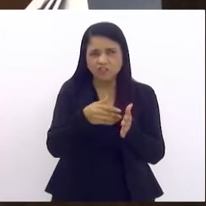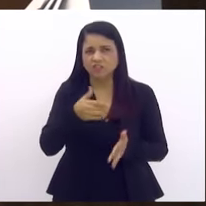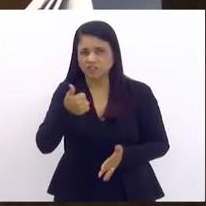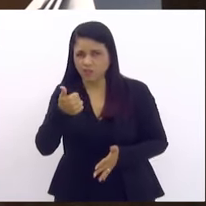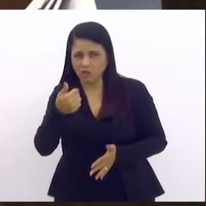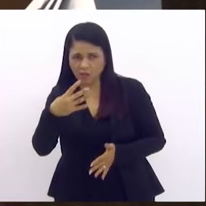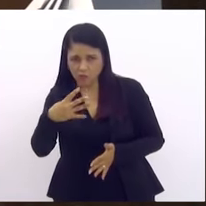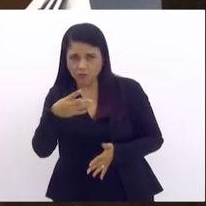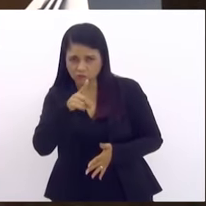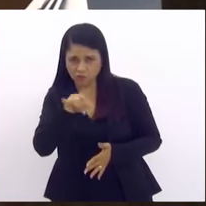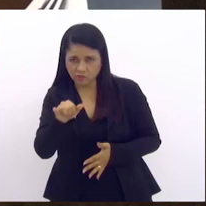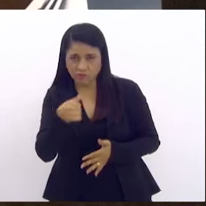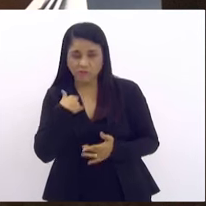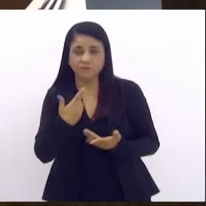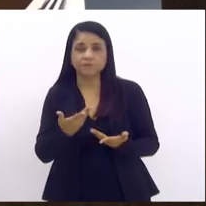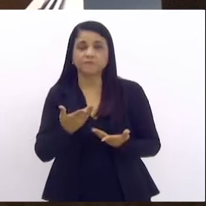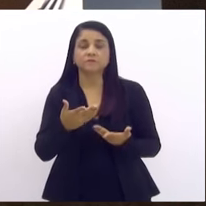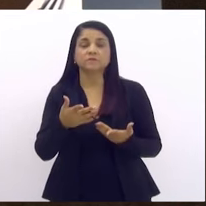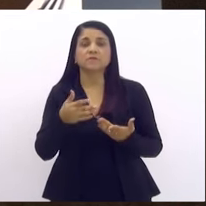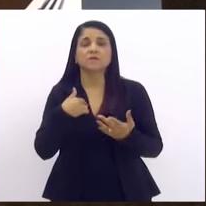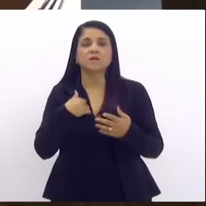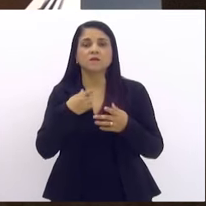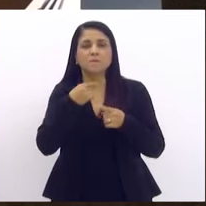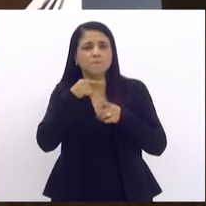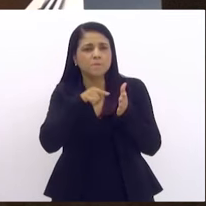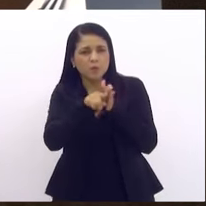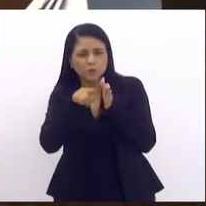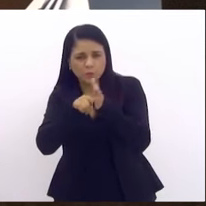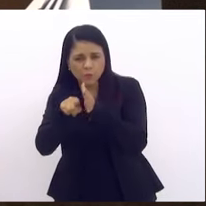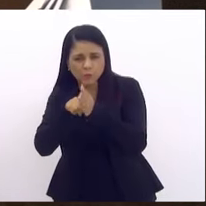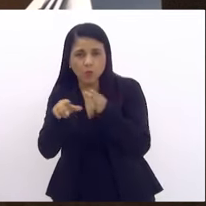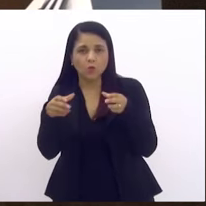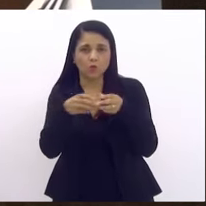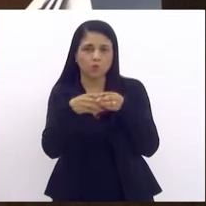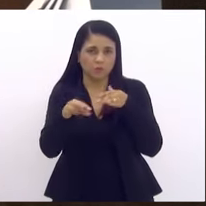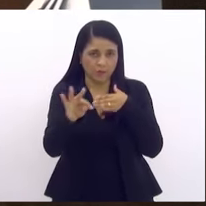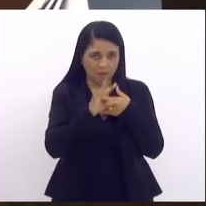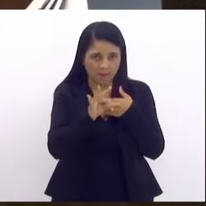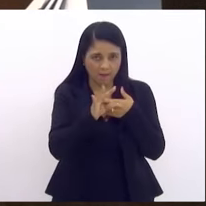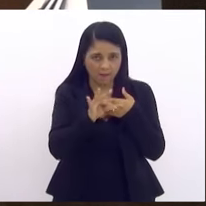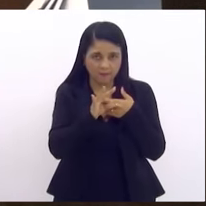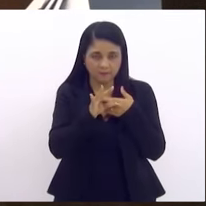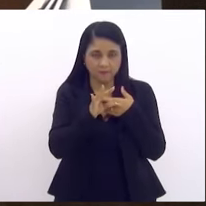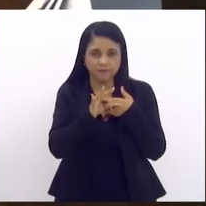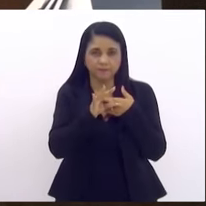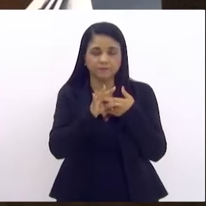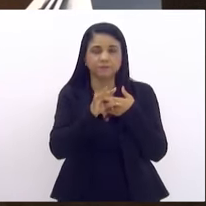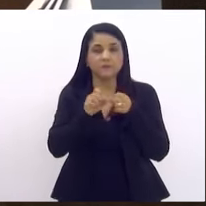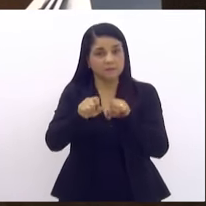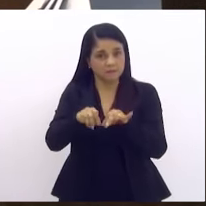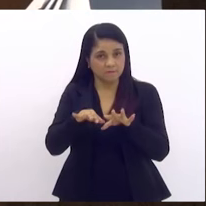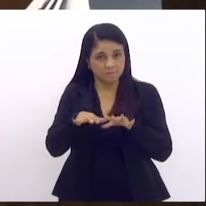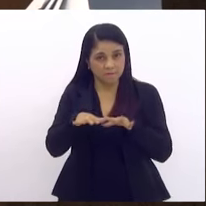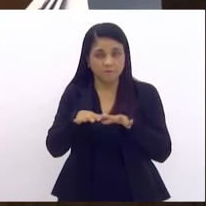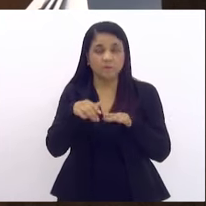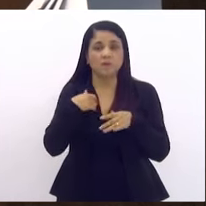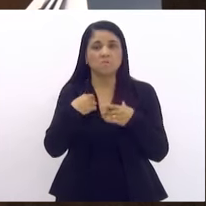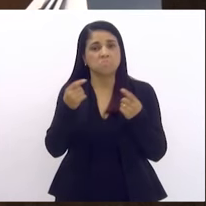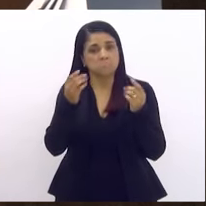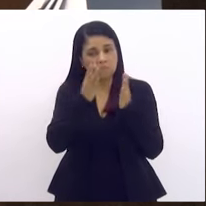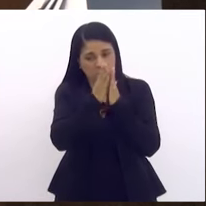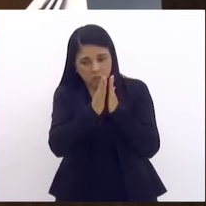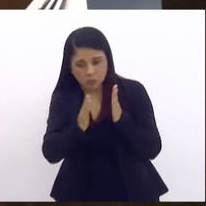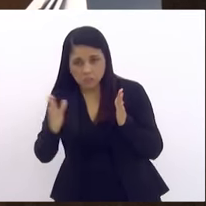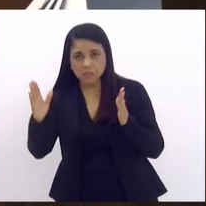gente tá precisando fazer uma série de questionamentos A Equipe técnica dessa colhendo Assembleia Legislativa se a gente não poderia estender